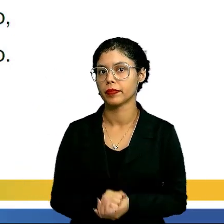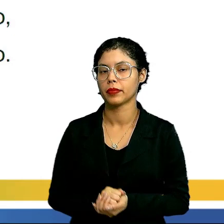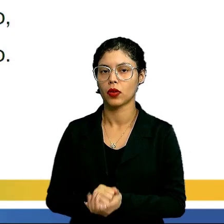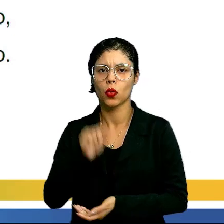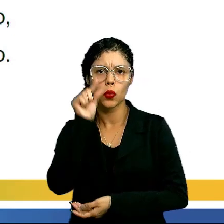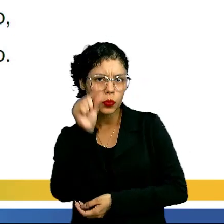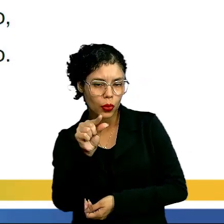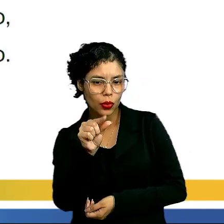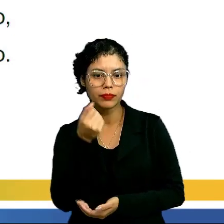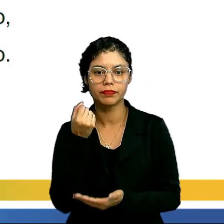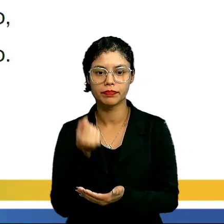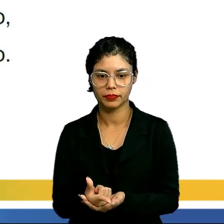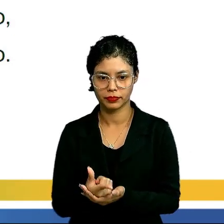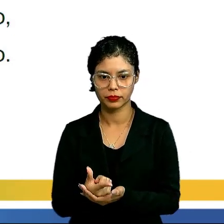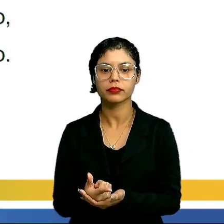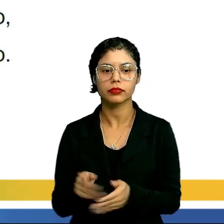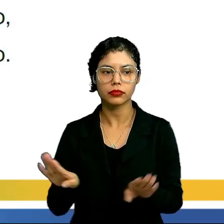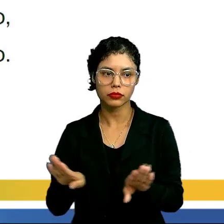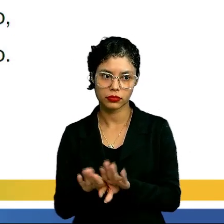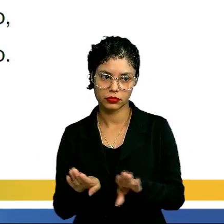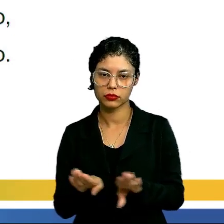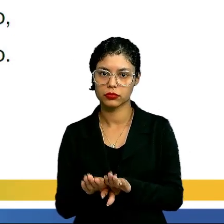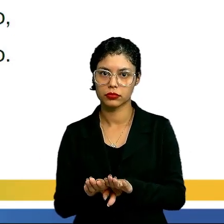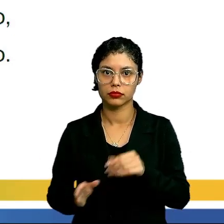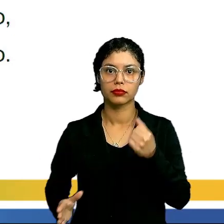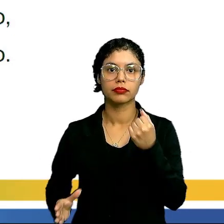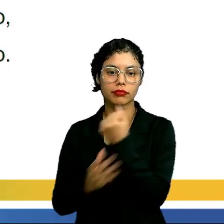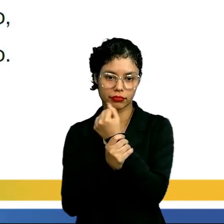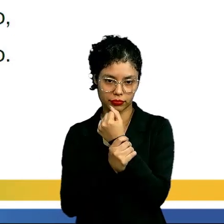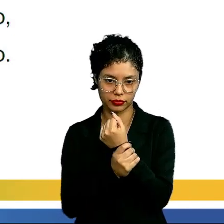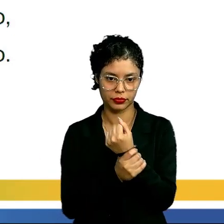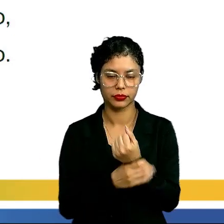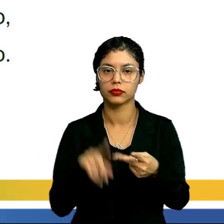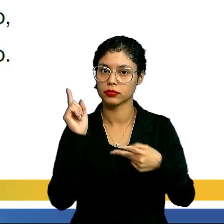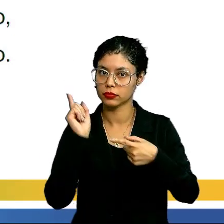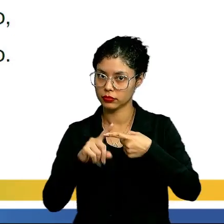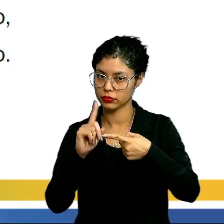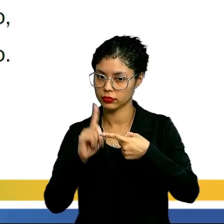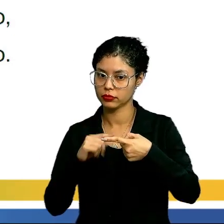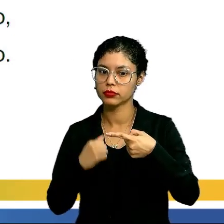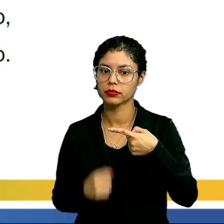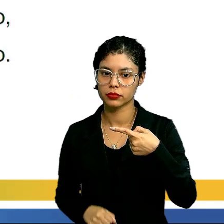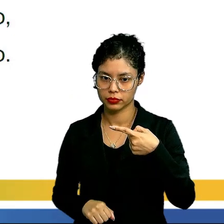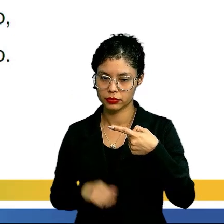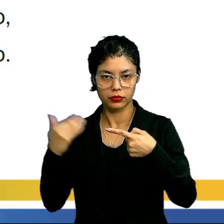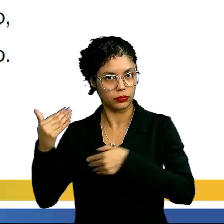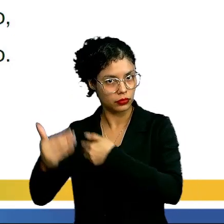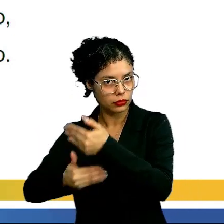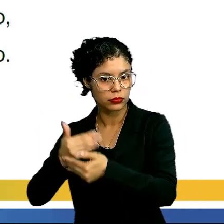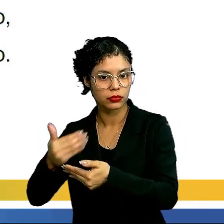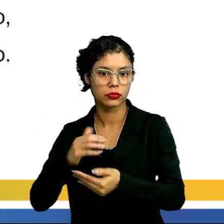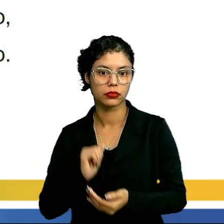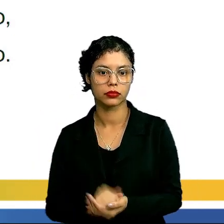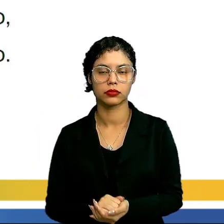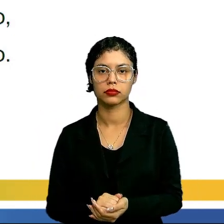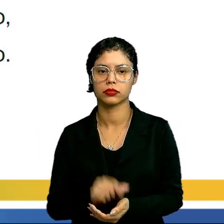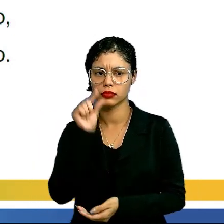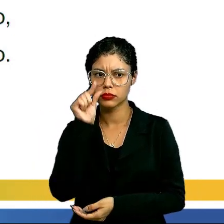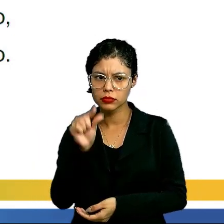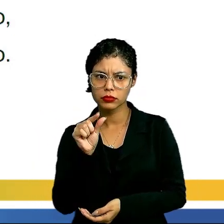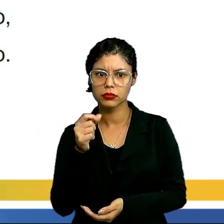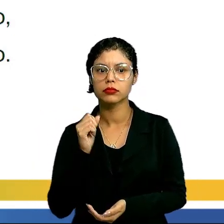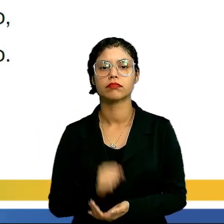o pouco investimento no setor supracitado, essa será a tese 1 trabalhada no primeiro desenvolvimento. Existe